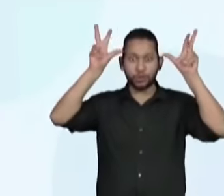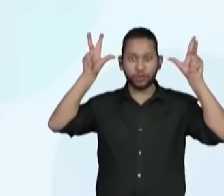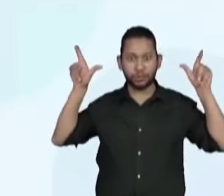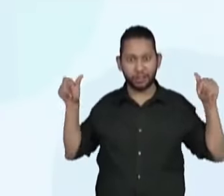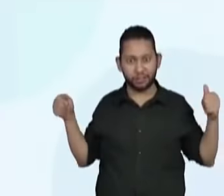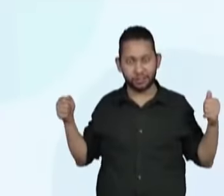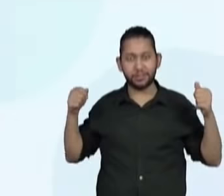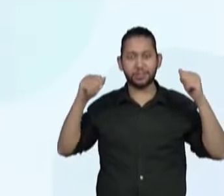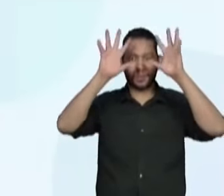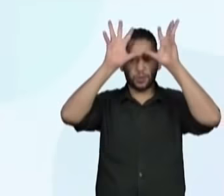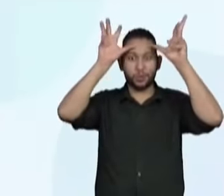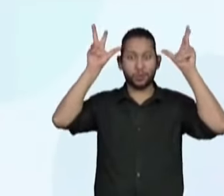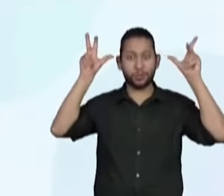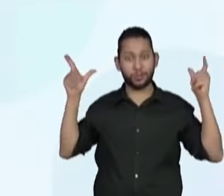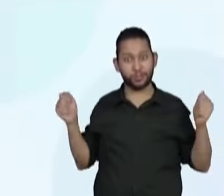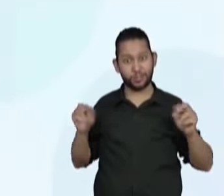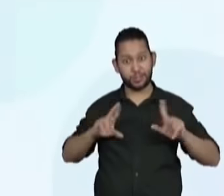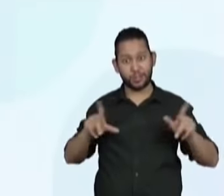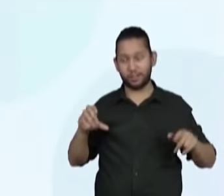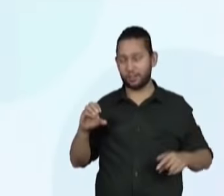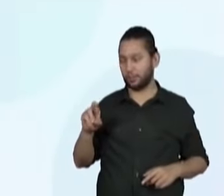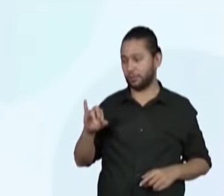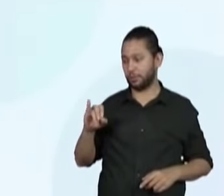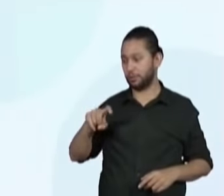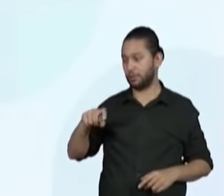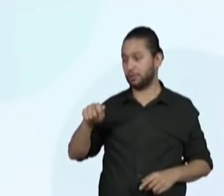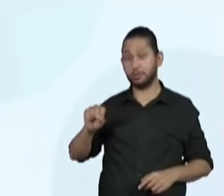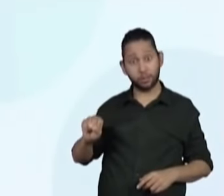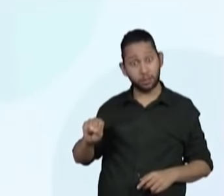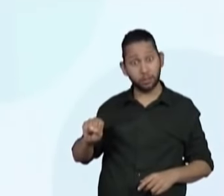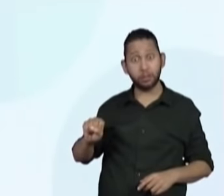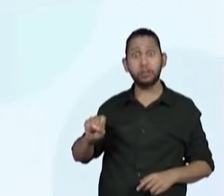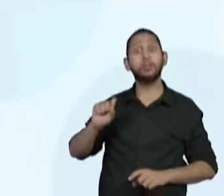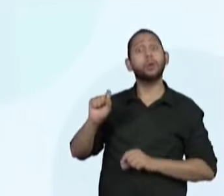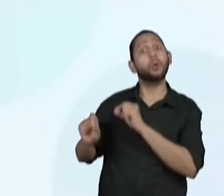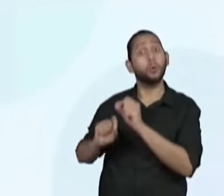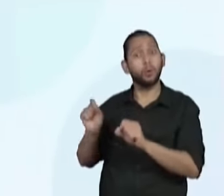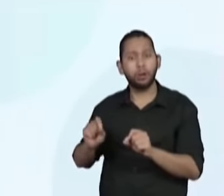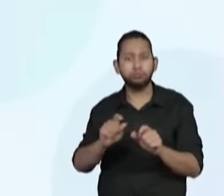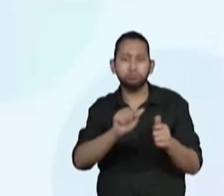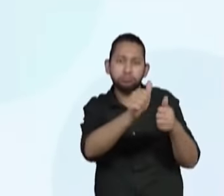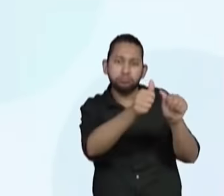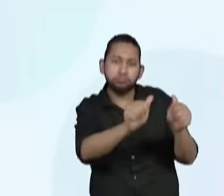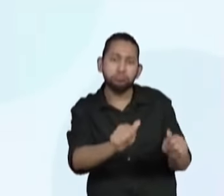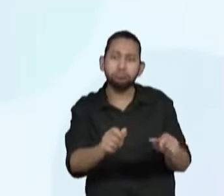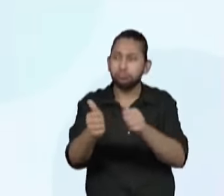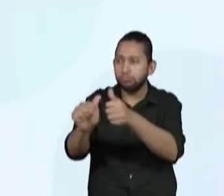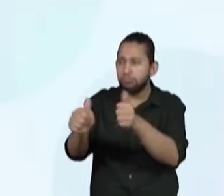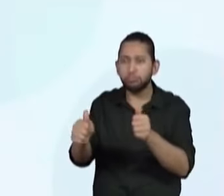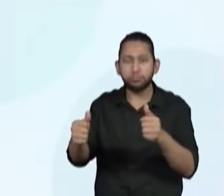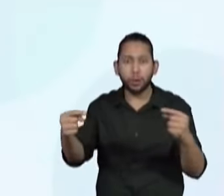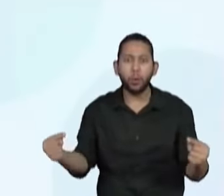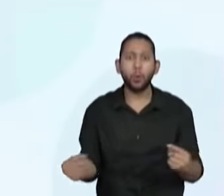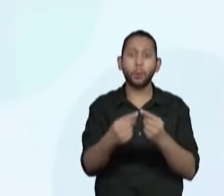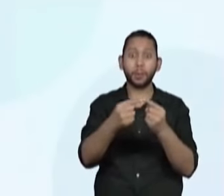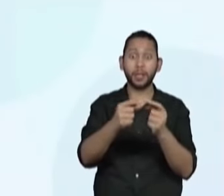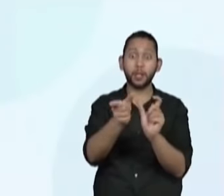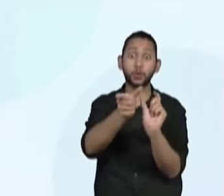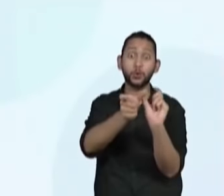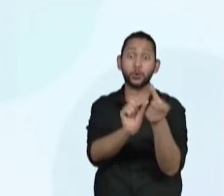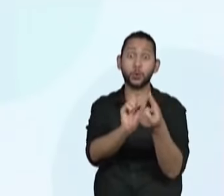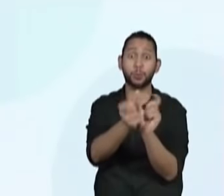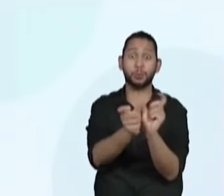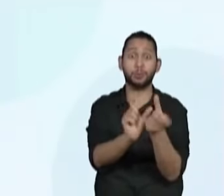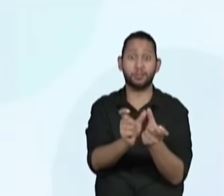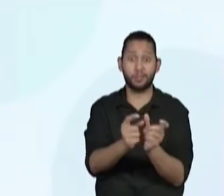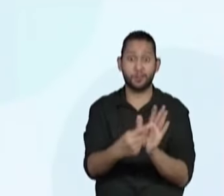a simbologia desses orixás colocada de uma forma bem geometrizada, tá? Utilizando muito a questão da geometrização das formas,